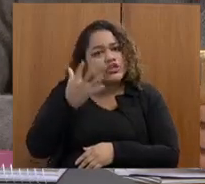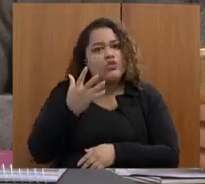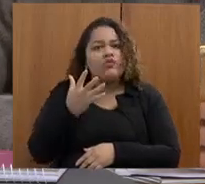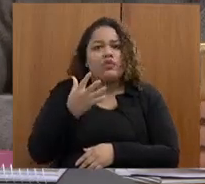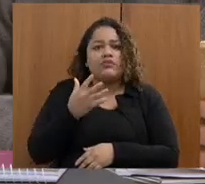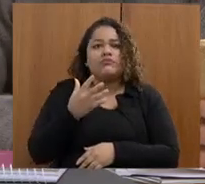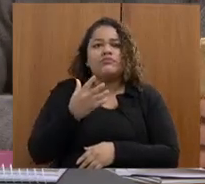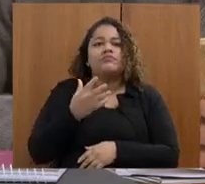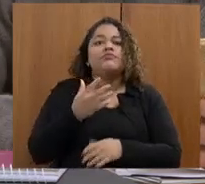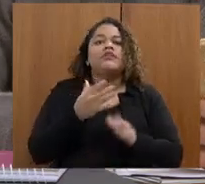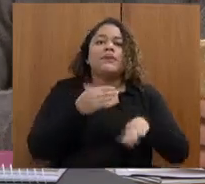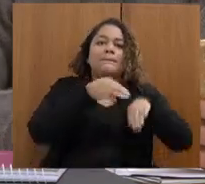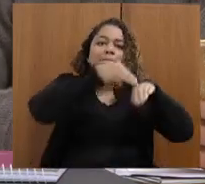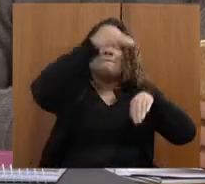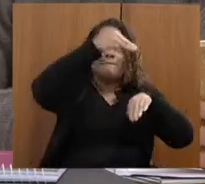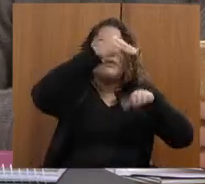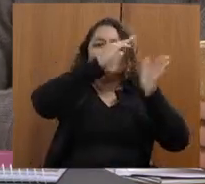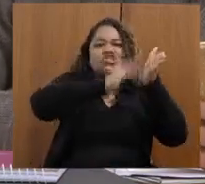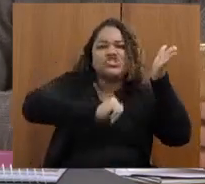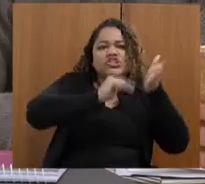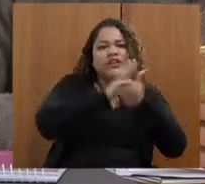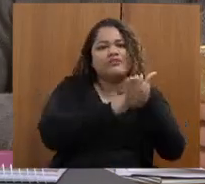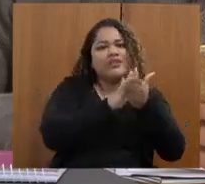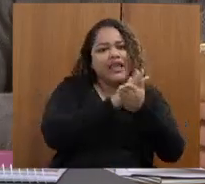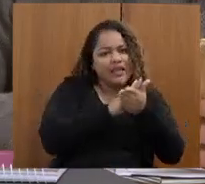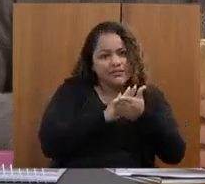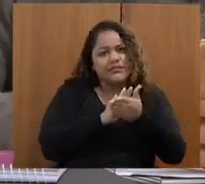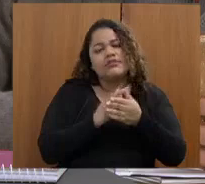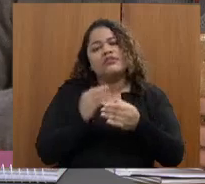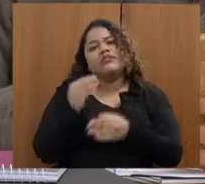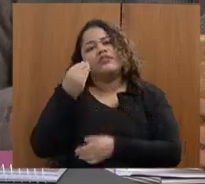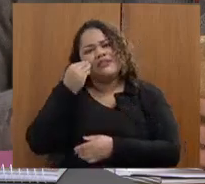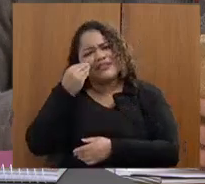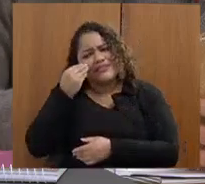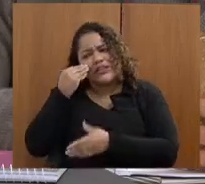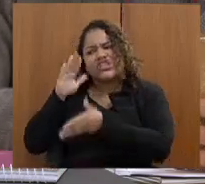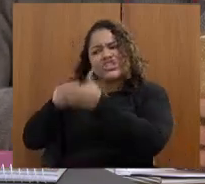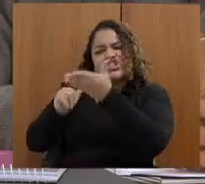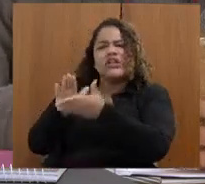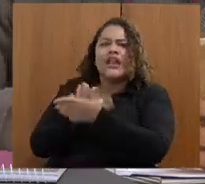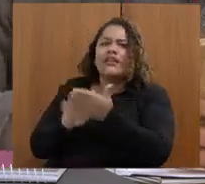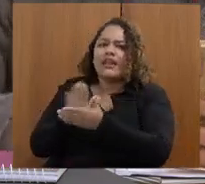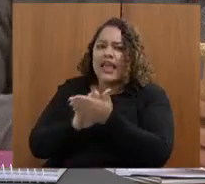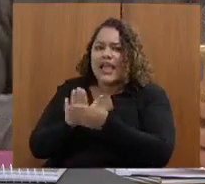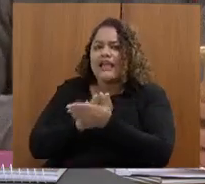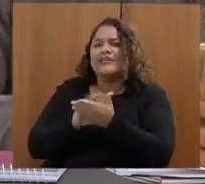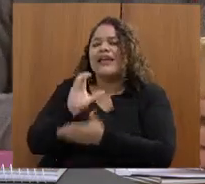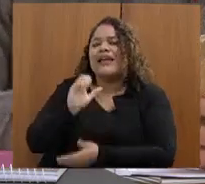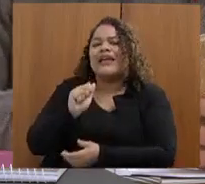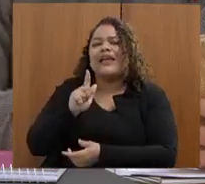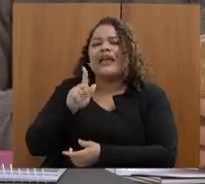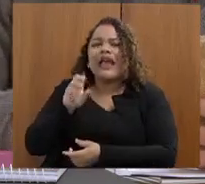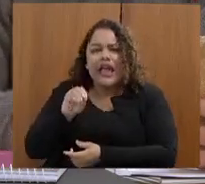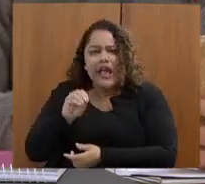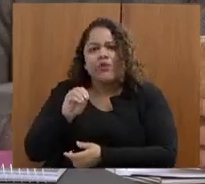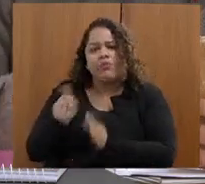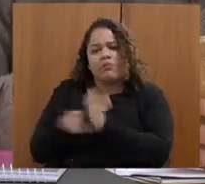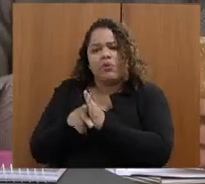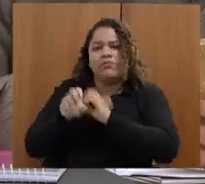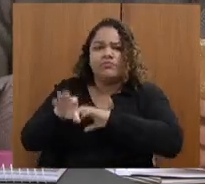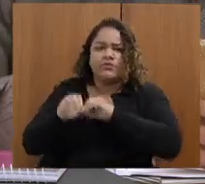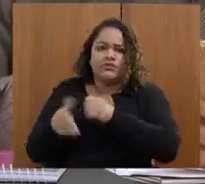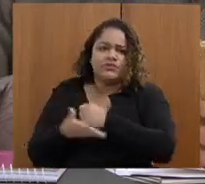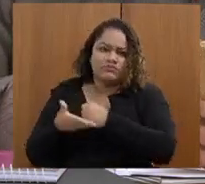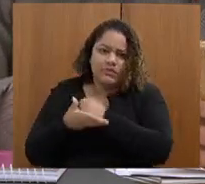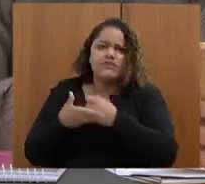nível de formação da Educação Básica e sem retirar Cargos da Educação Básica porque a gente sabe das